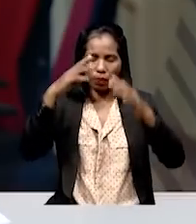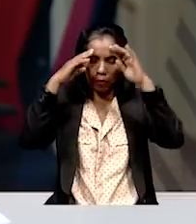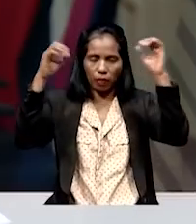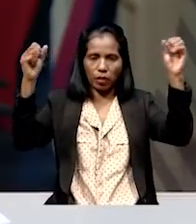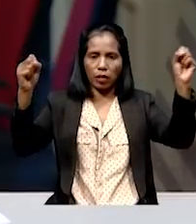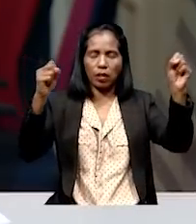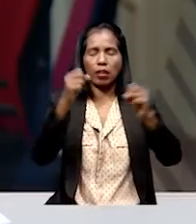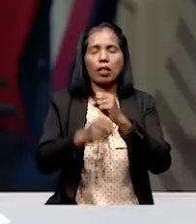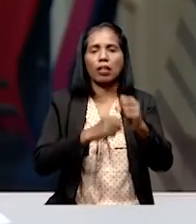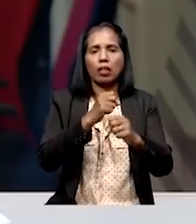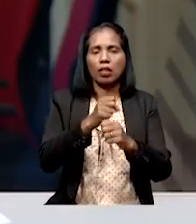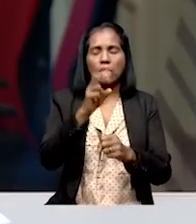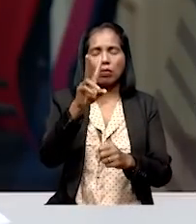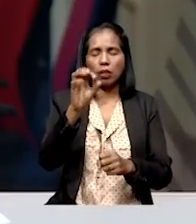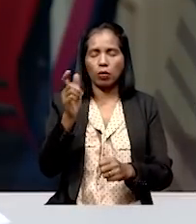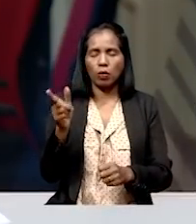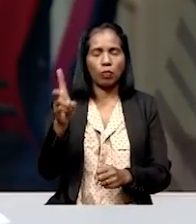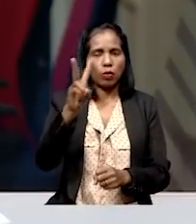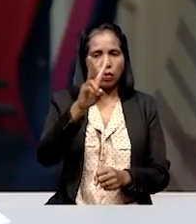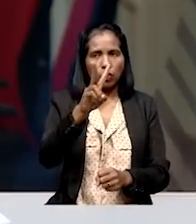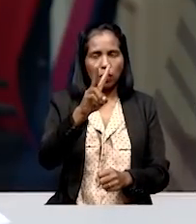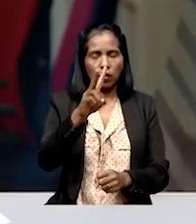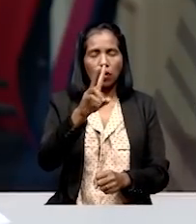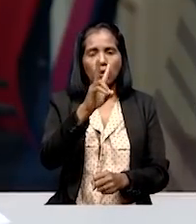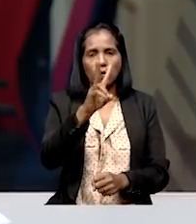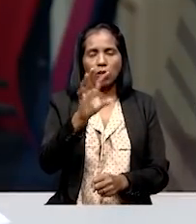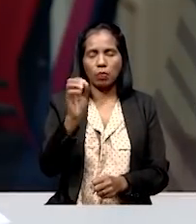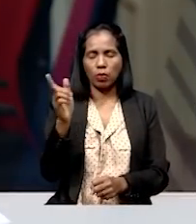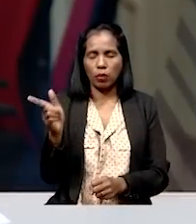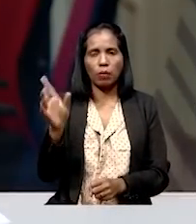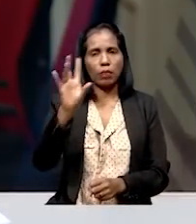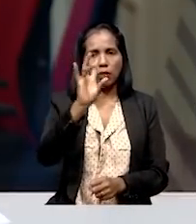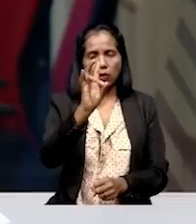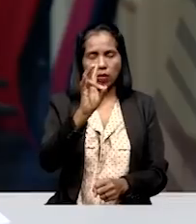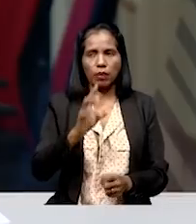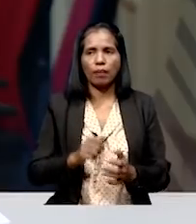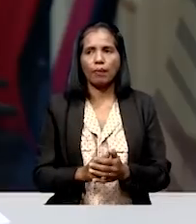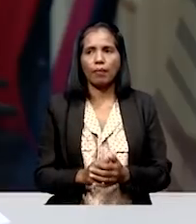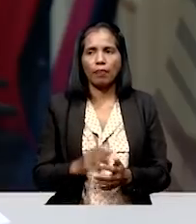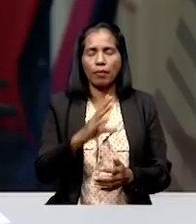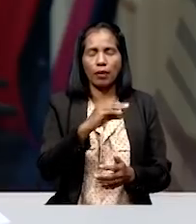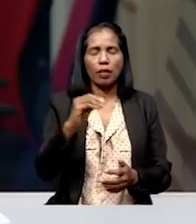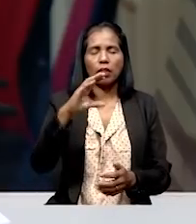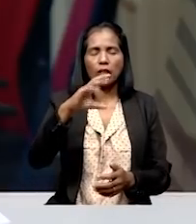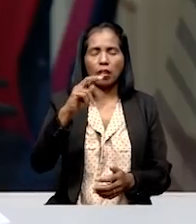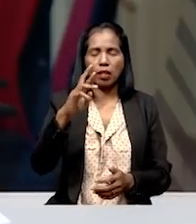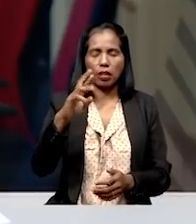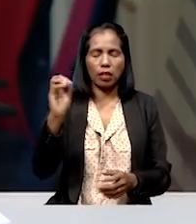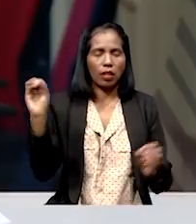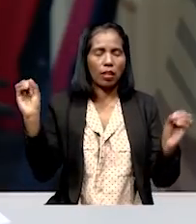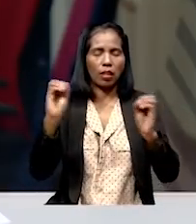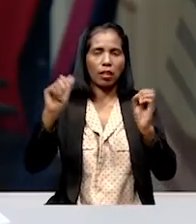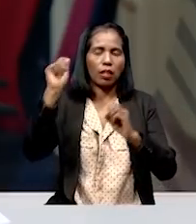no de um dia Rua, e que se juntou Rua, que Rua, no Senar-Tenian e na candidatura